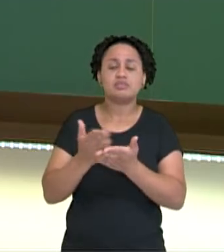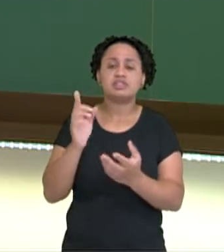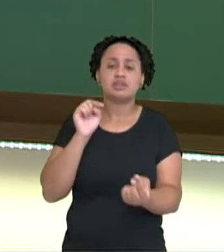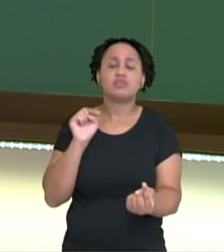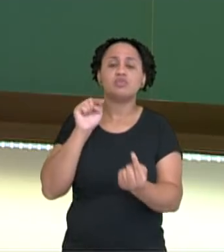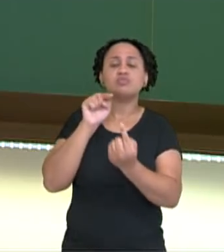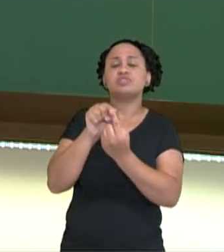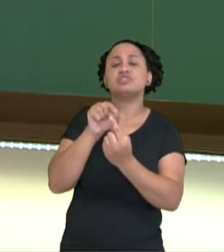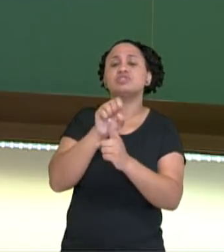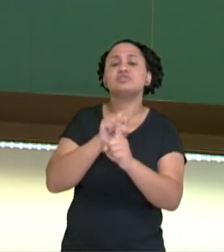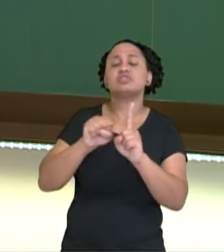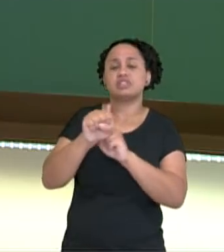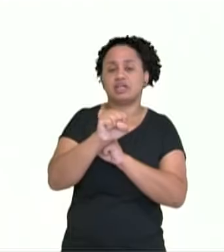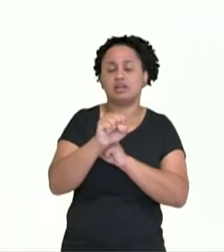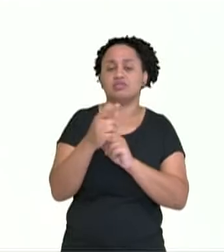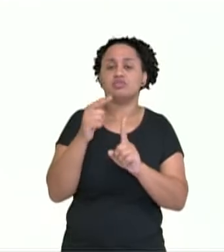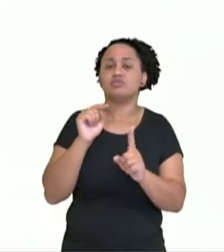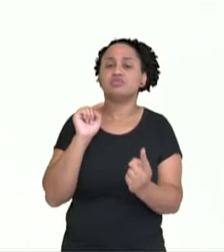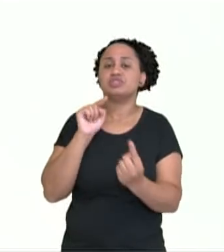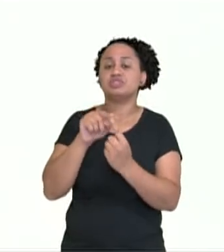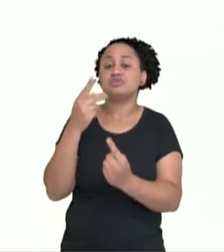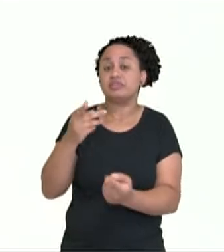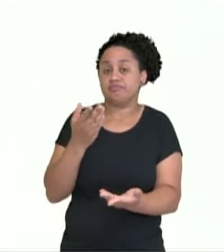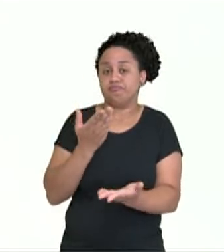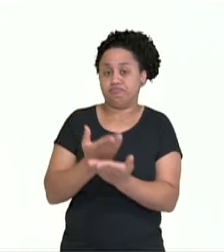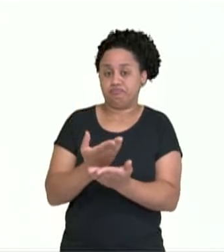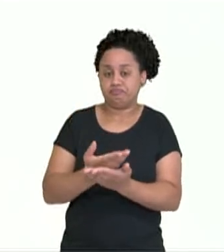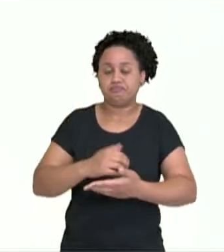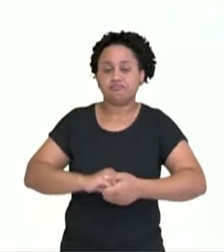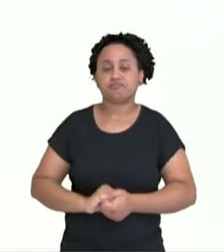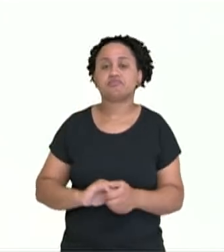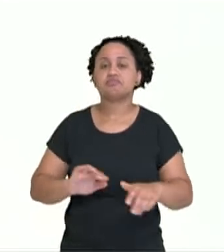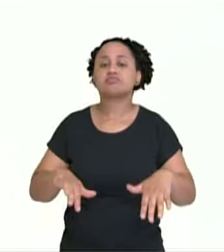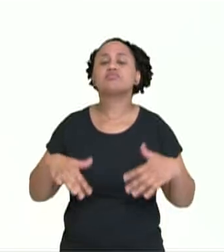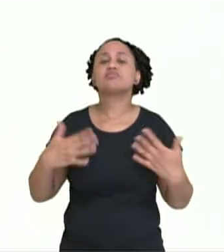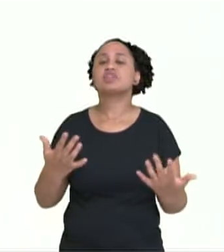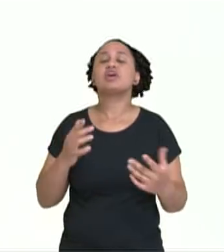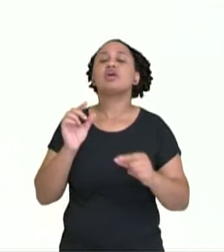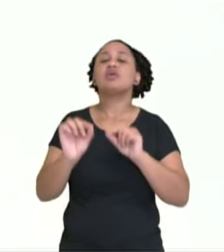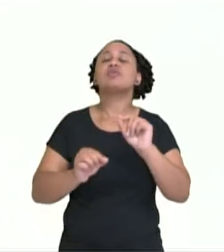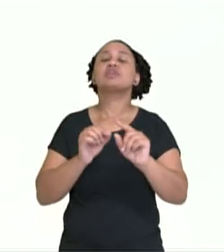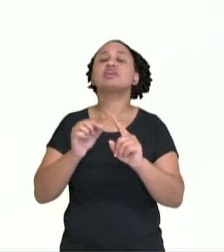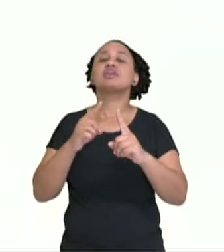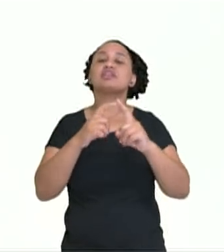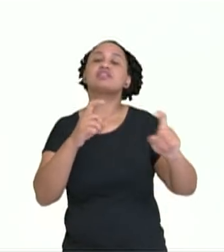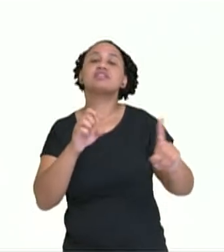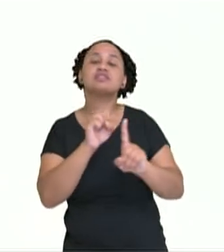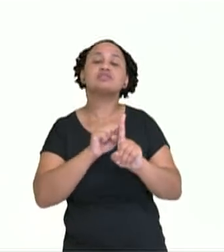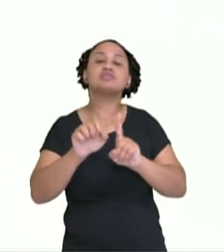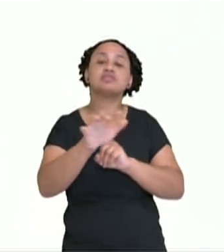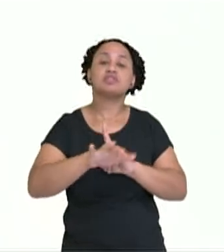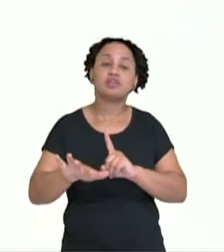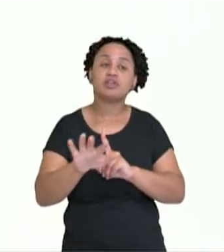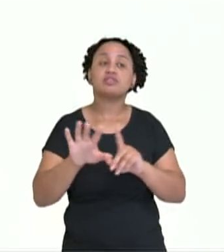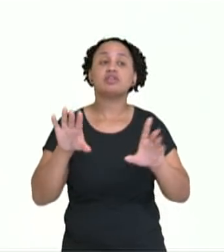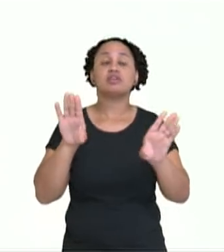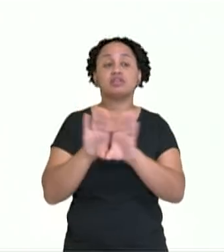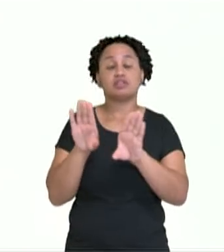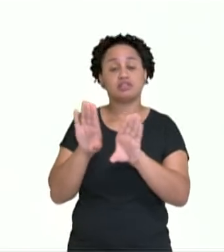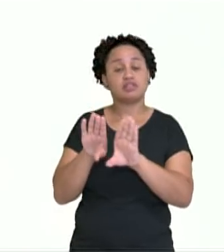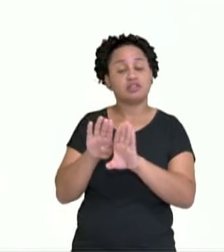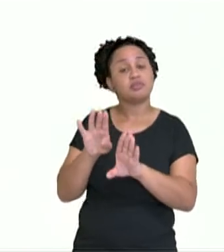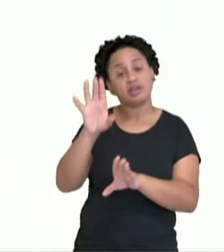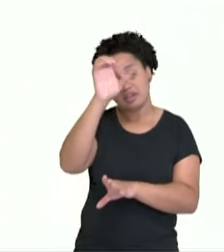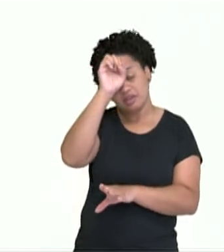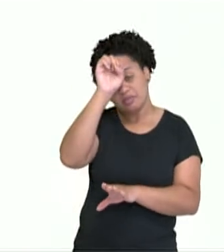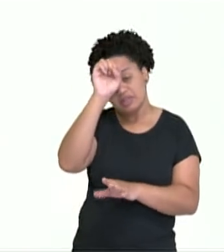da Sociologia, dessa aula. Entender o que é a ciência sociológica e aprender quais os